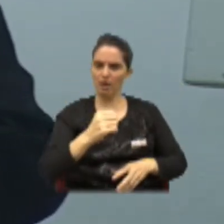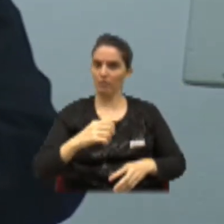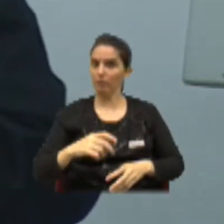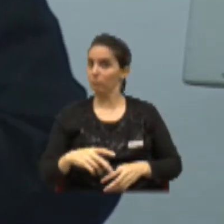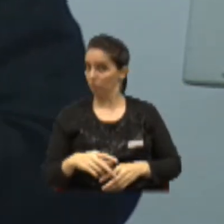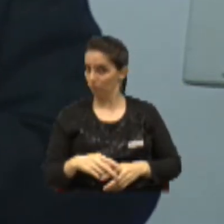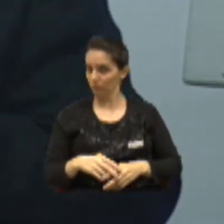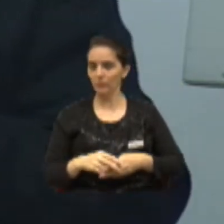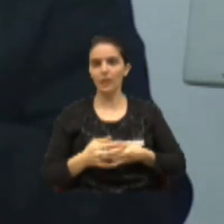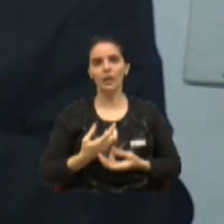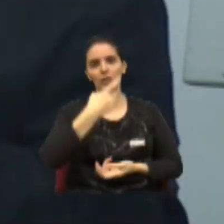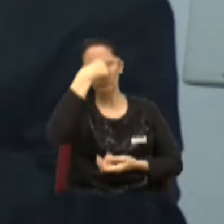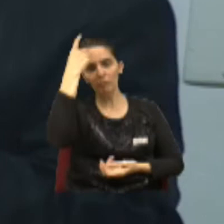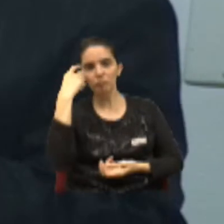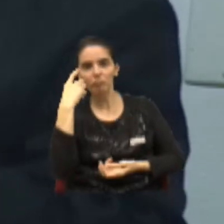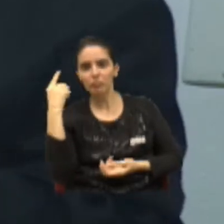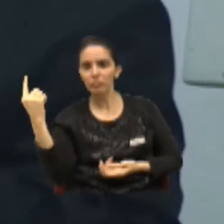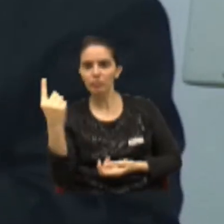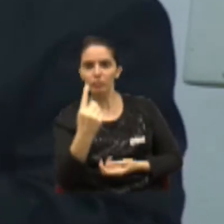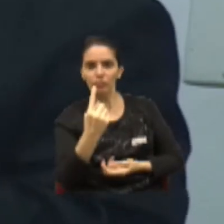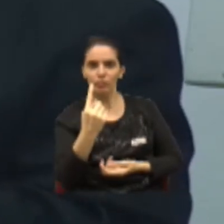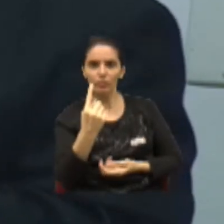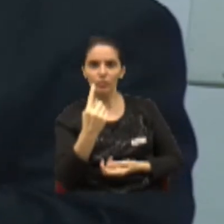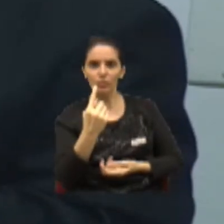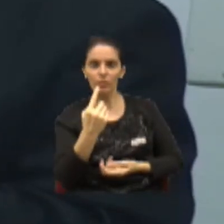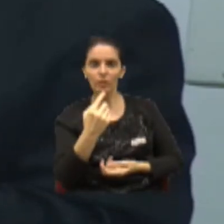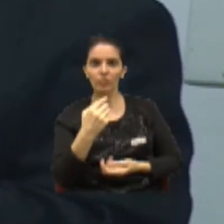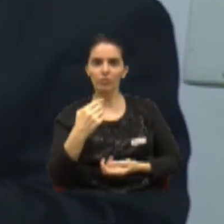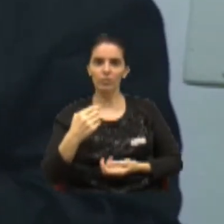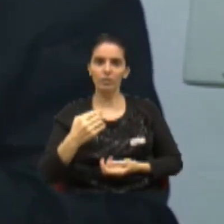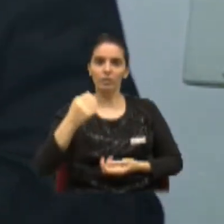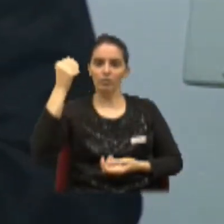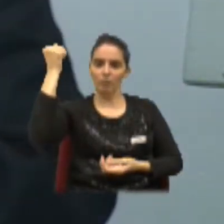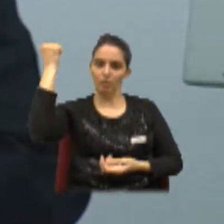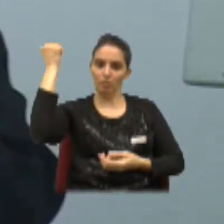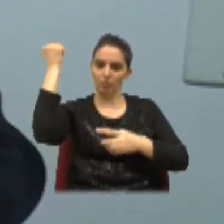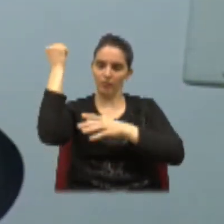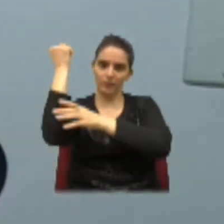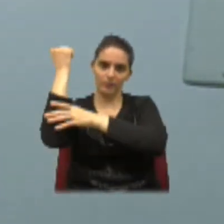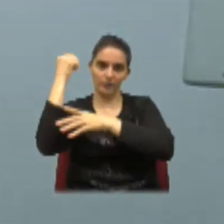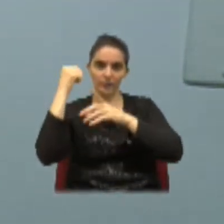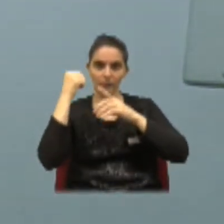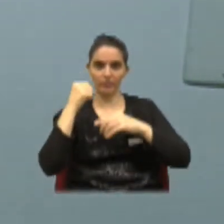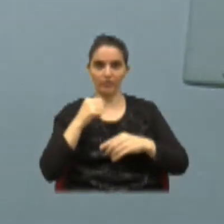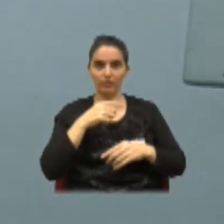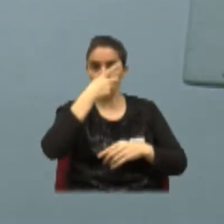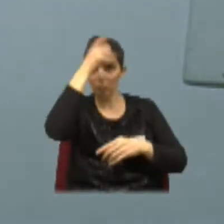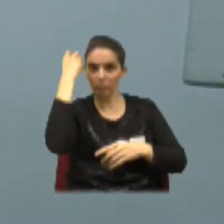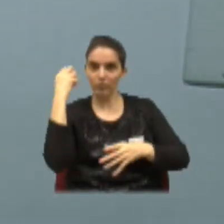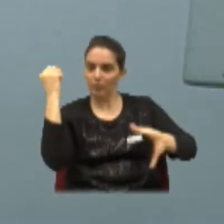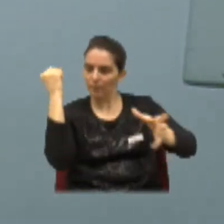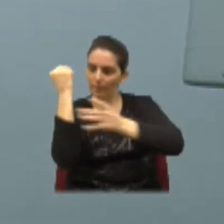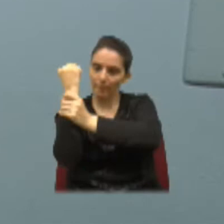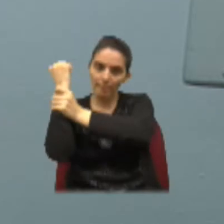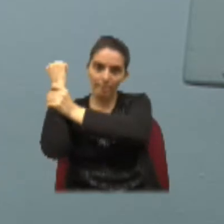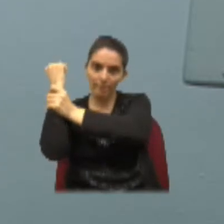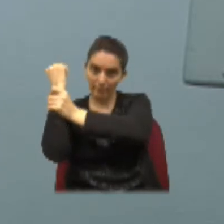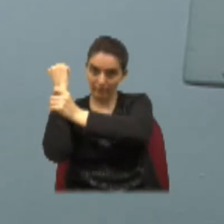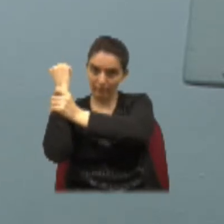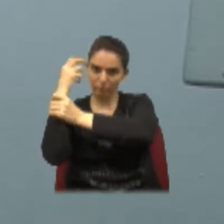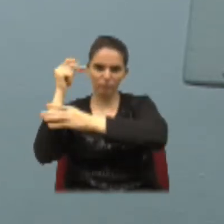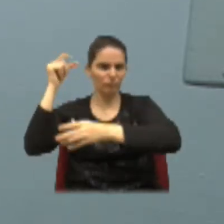correndo, quando eu cheguei, ele estava com a mão assim, com a faca, o menino deitado. Eu dei um pulo e segurei o braço dele. Isso há muitos